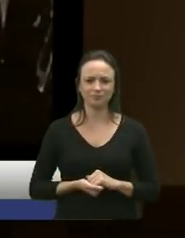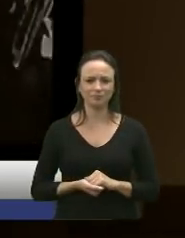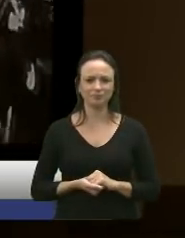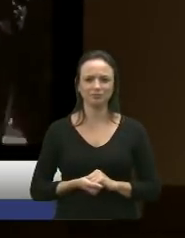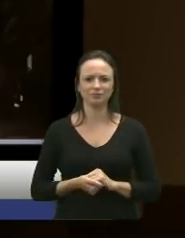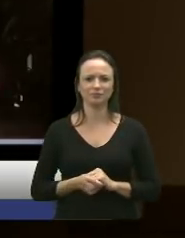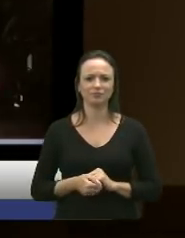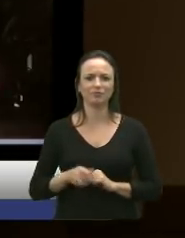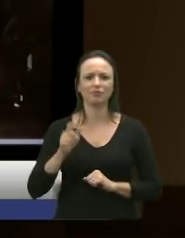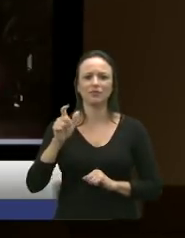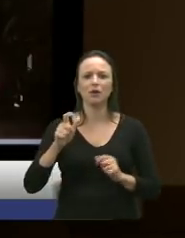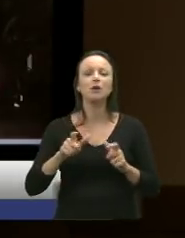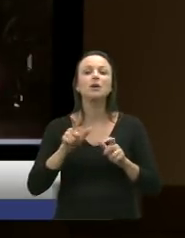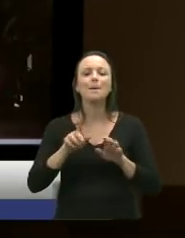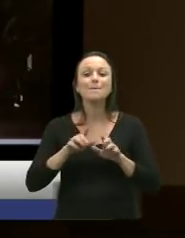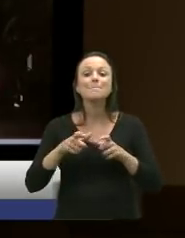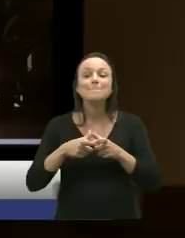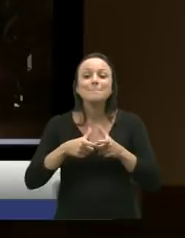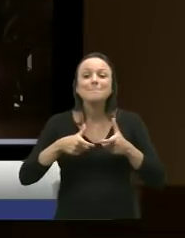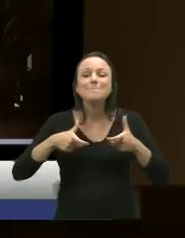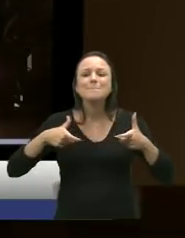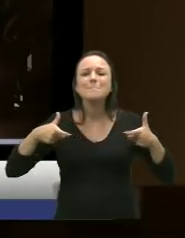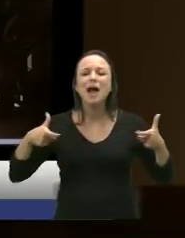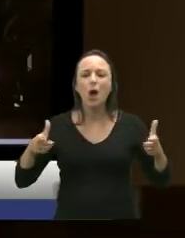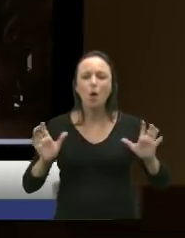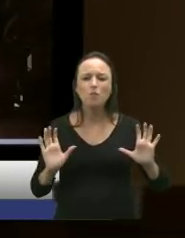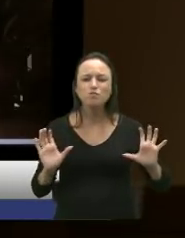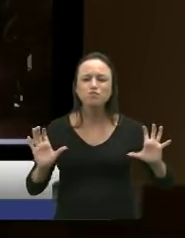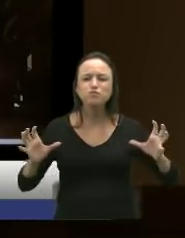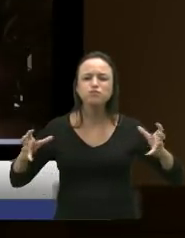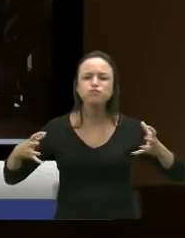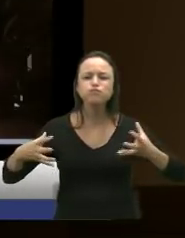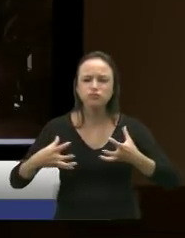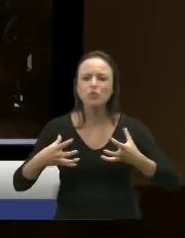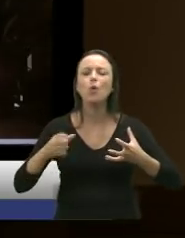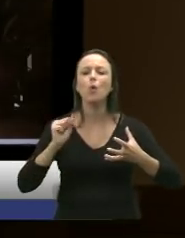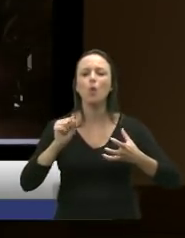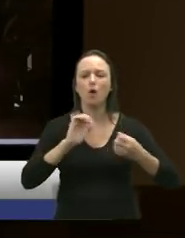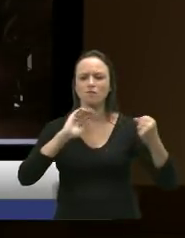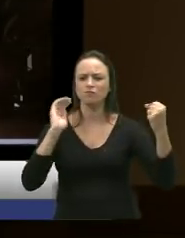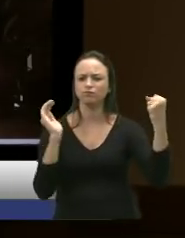Esse aqui foi o maior quartel da Força Pública em 32.